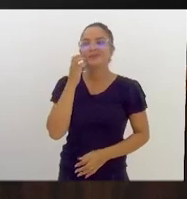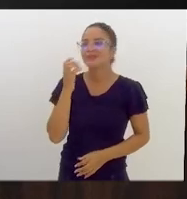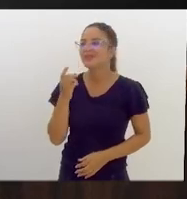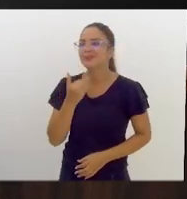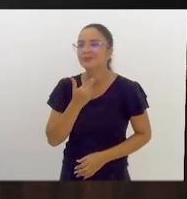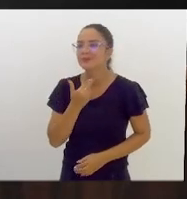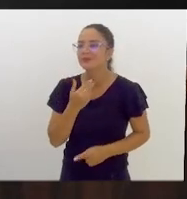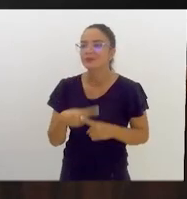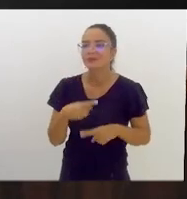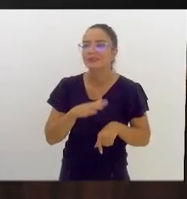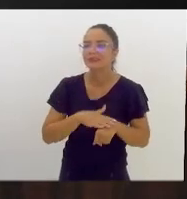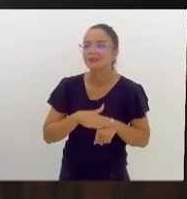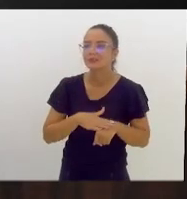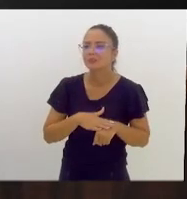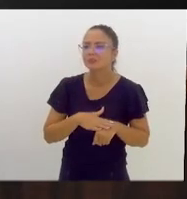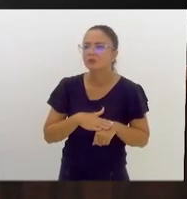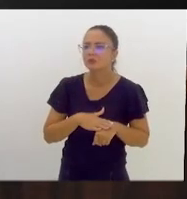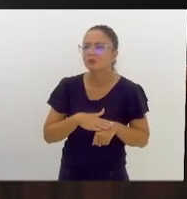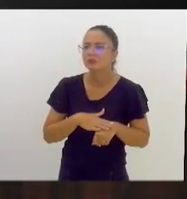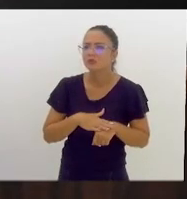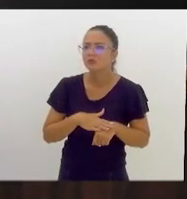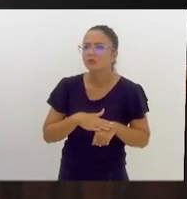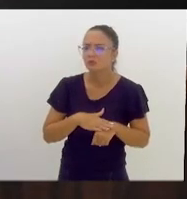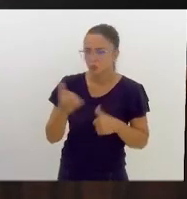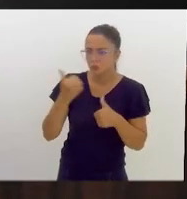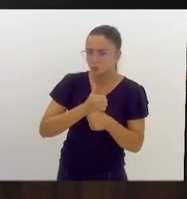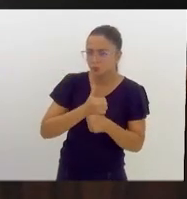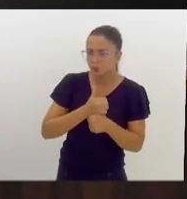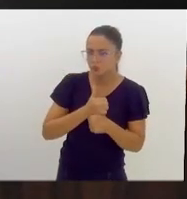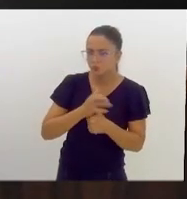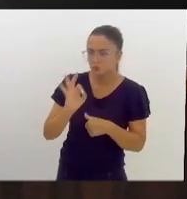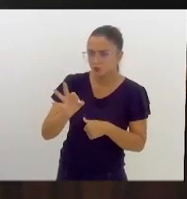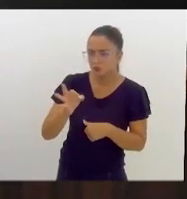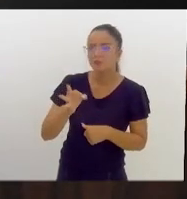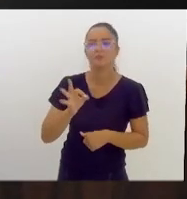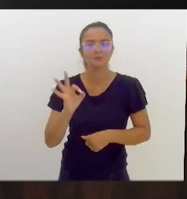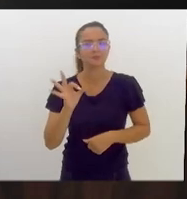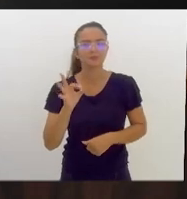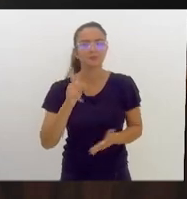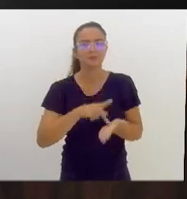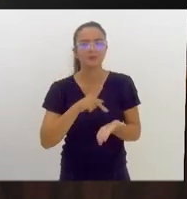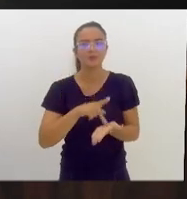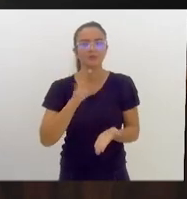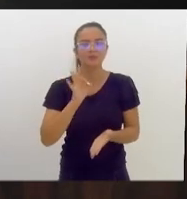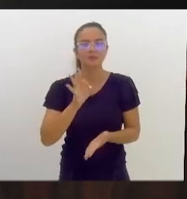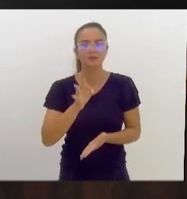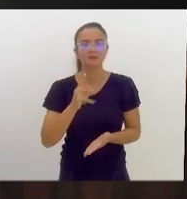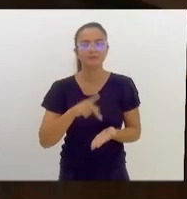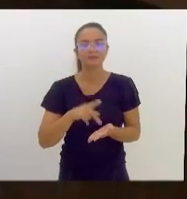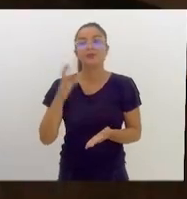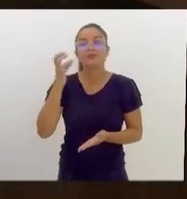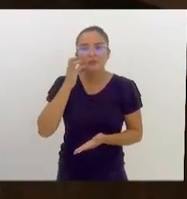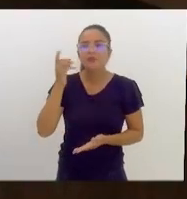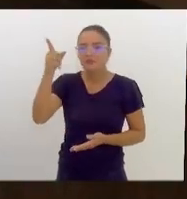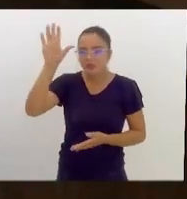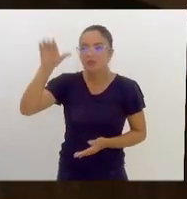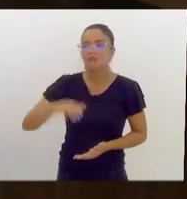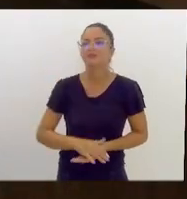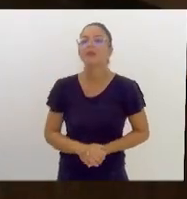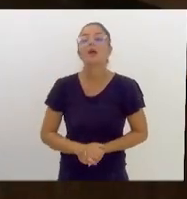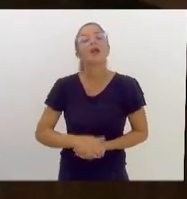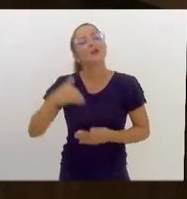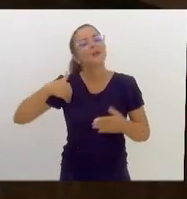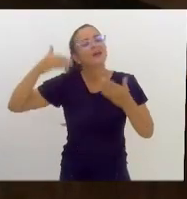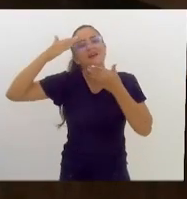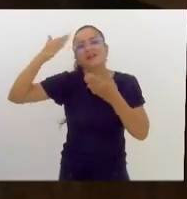autor. Ah, já fez, já substitutivo, é verdade. Deputado Valdeque Carneiro. Bom, eu agradeço, deputada